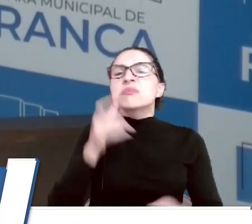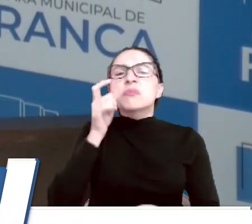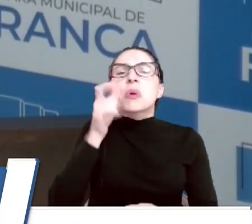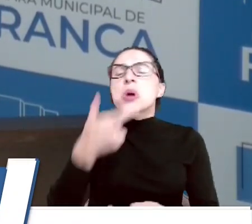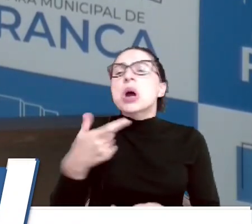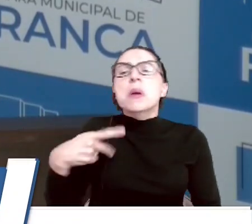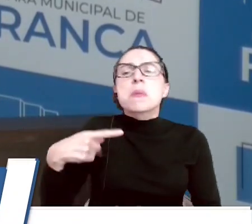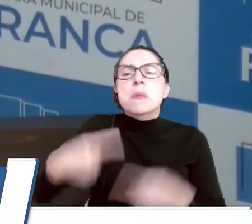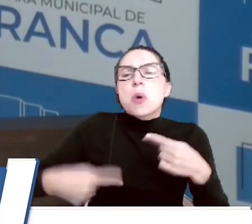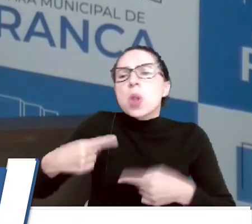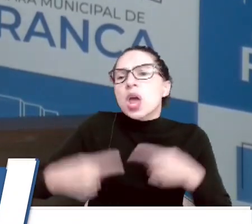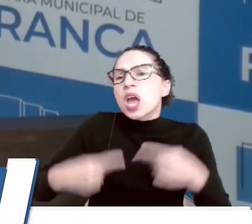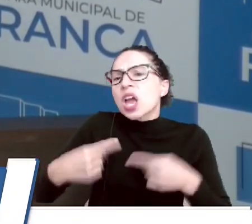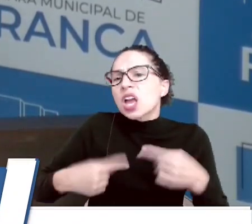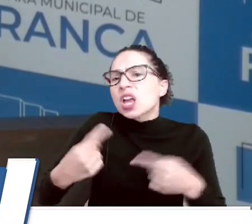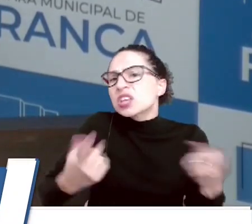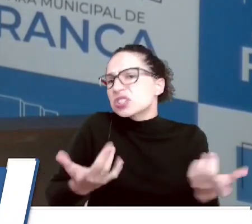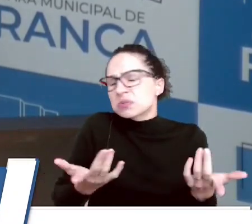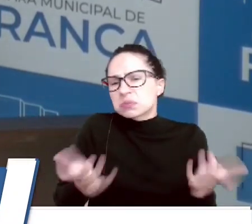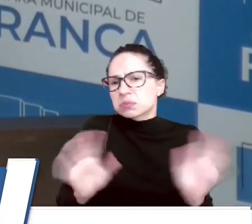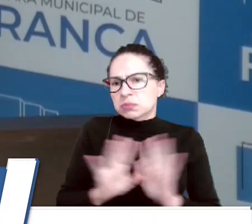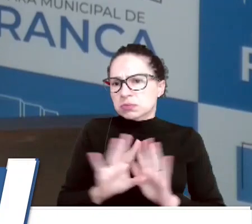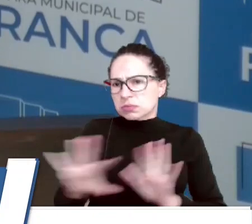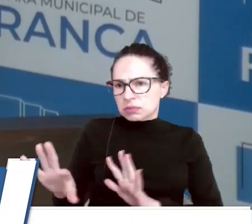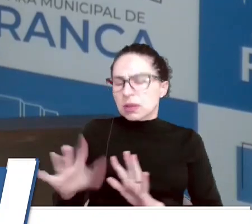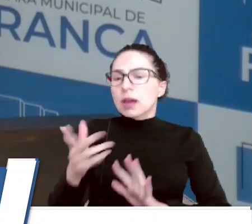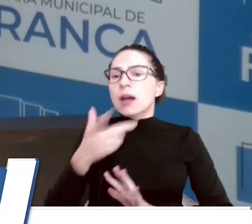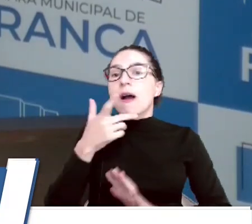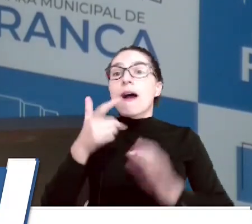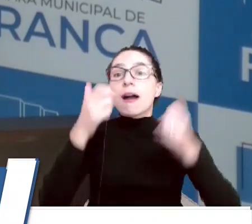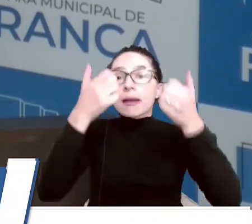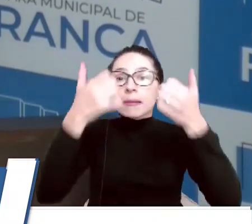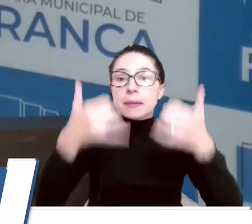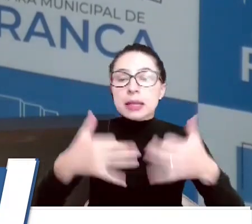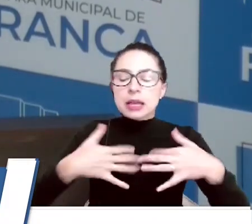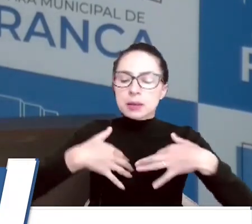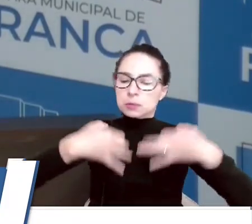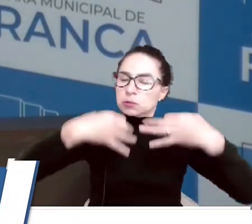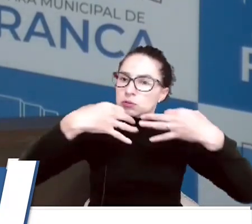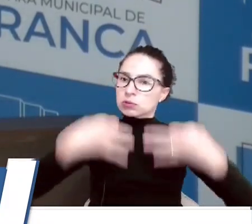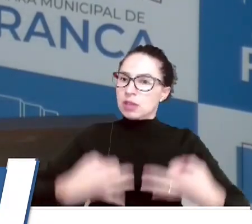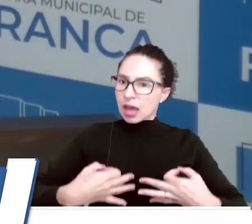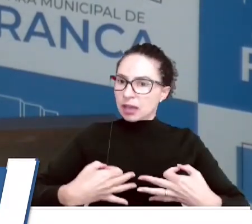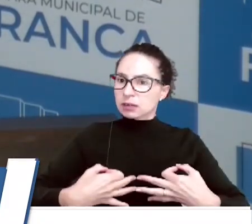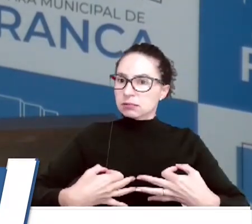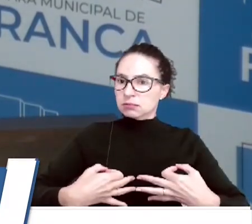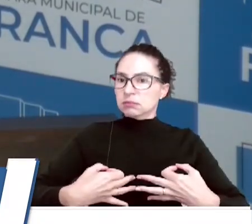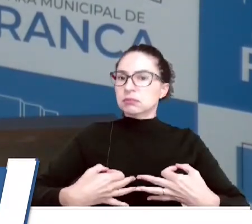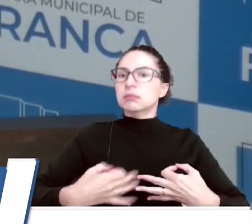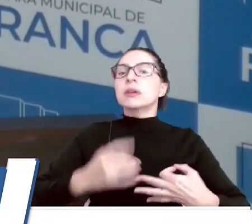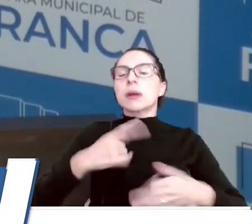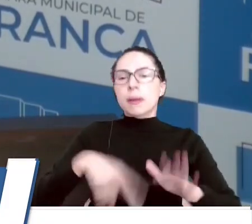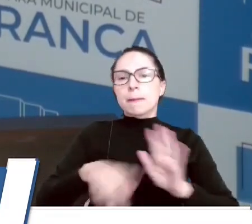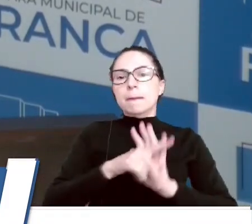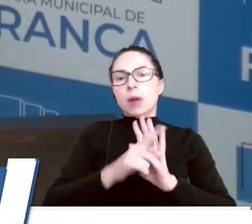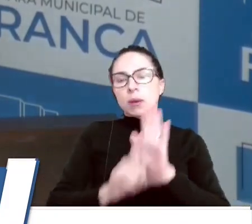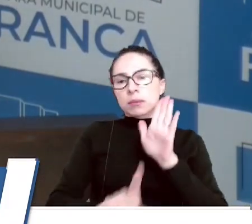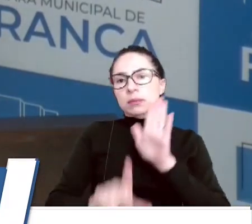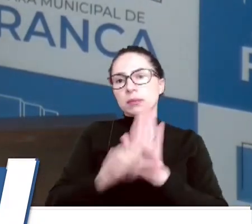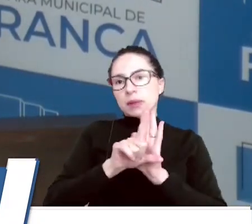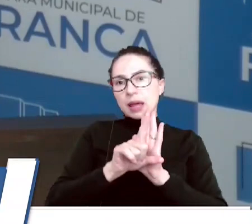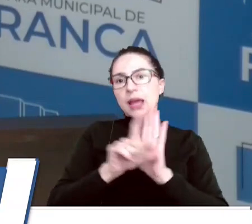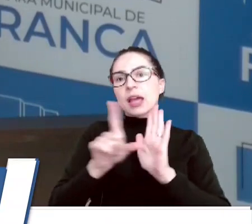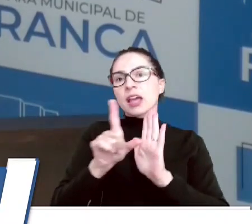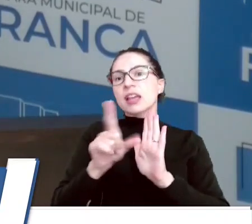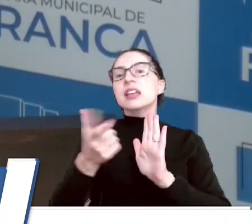alguma, essa situação. Estamos falando de direito certo e líquido, dado por uma lei e que